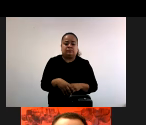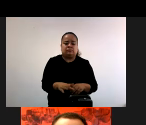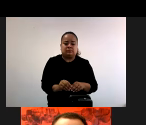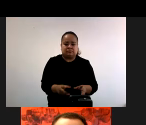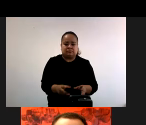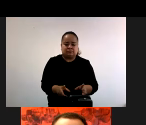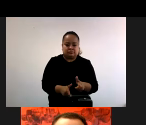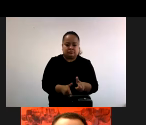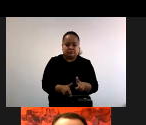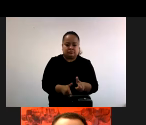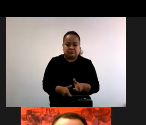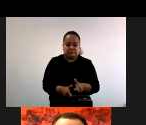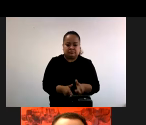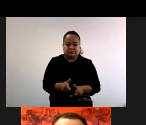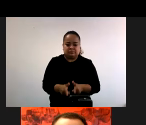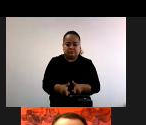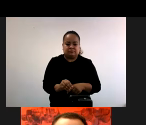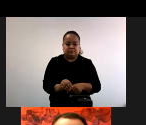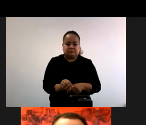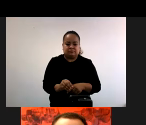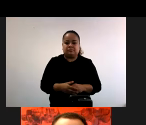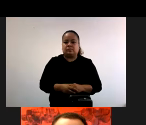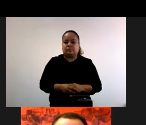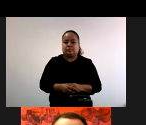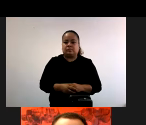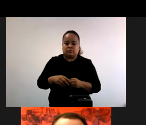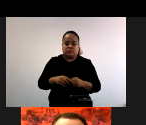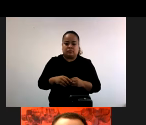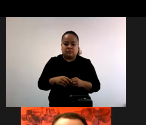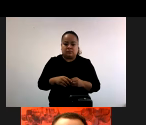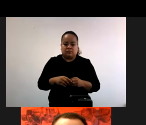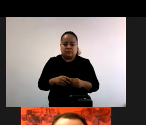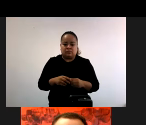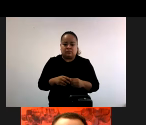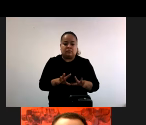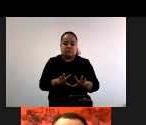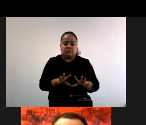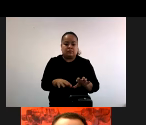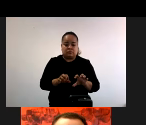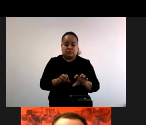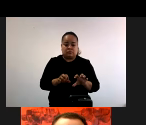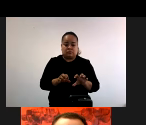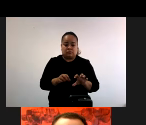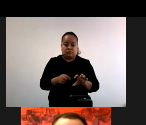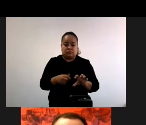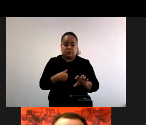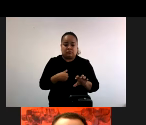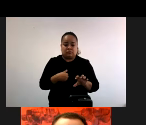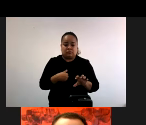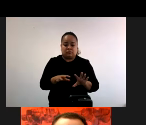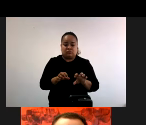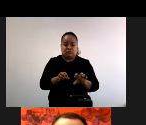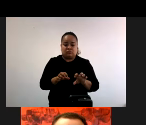passava, mas você pode ver que as pessoas podem ter lesões em diferentes estágios. Pode